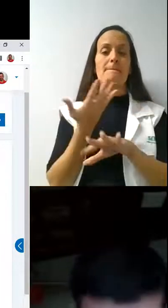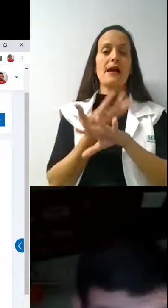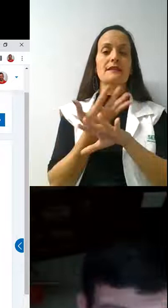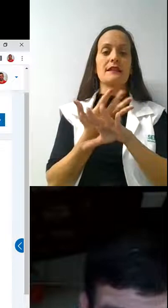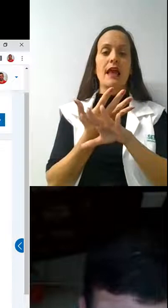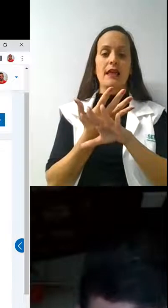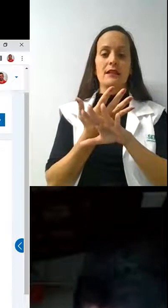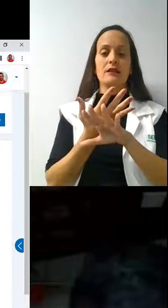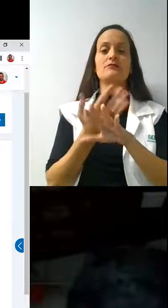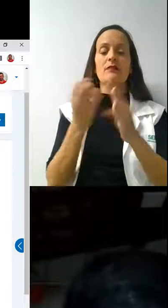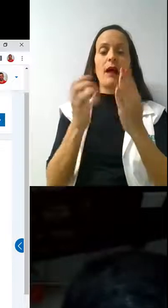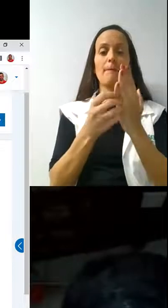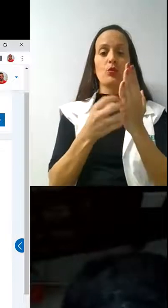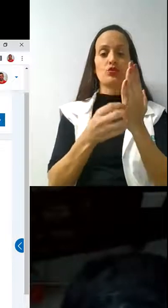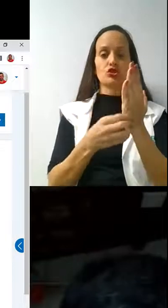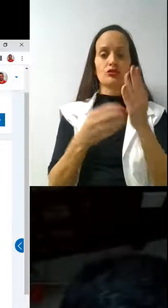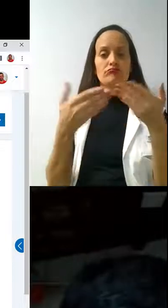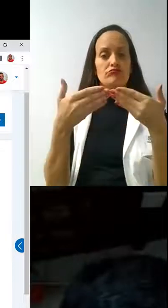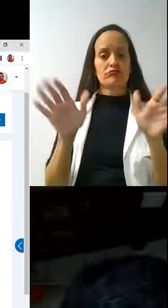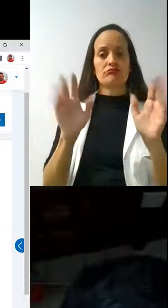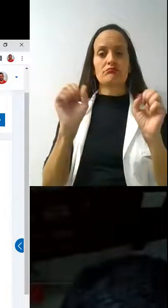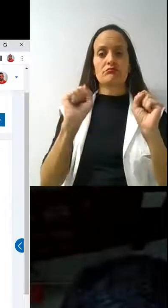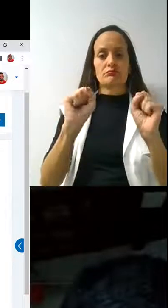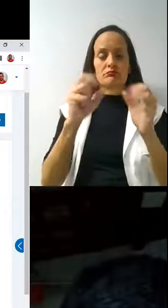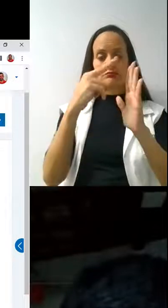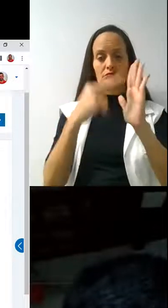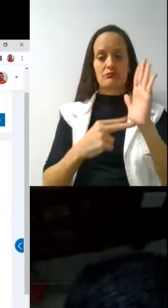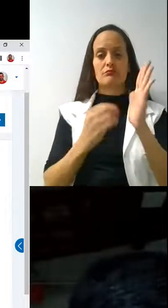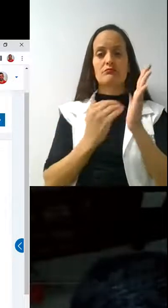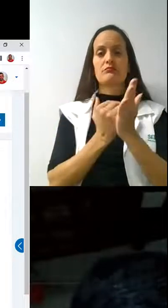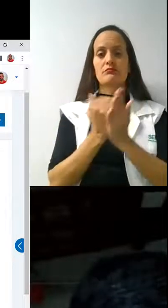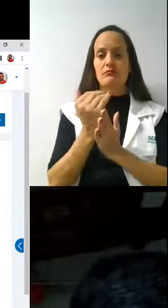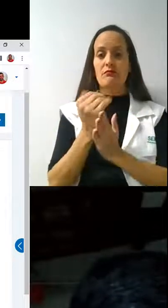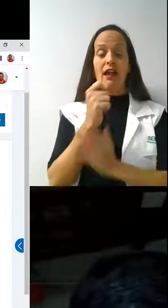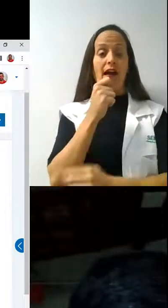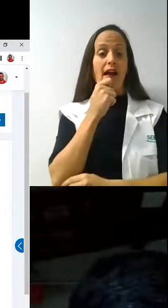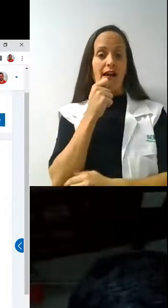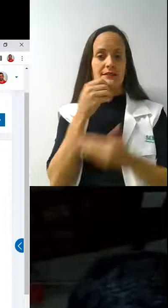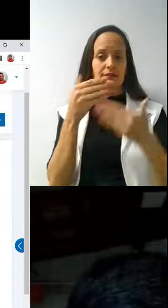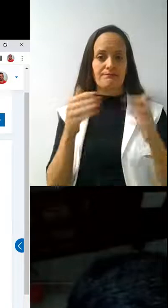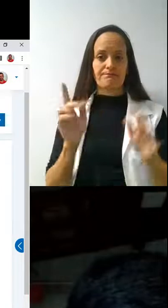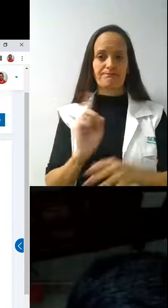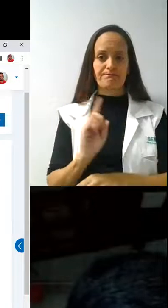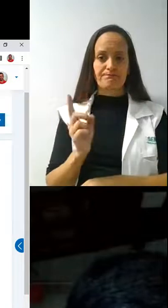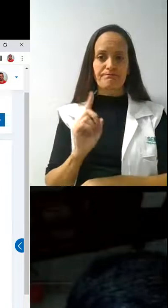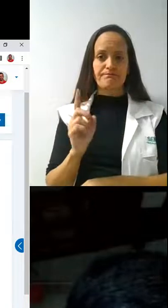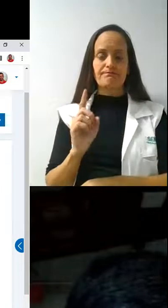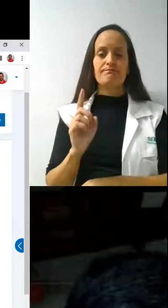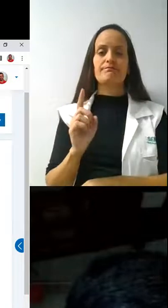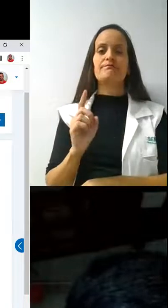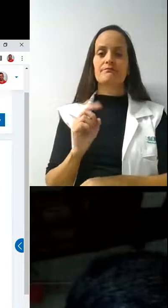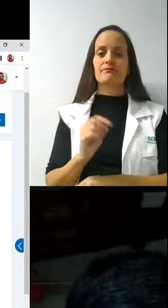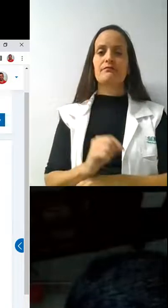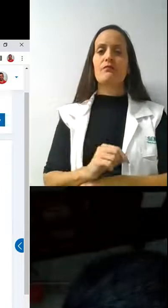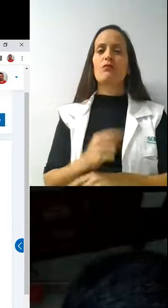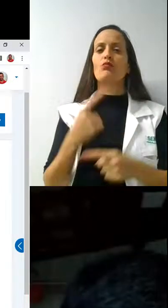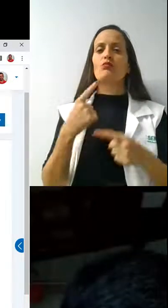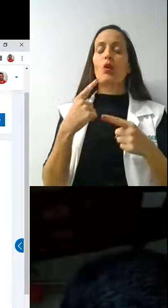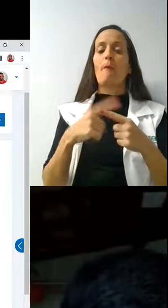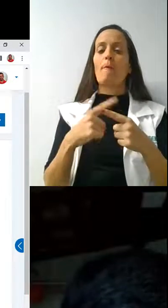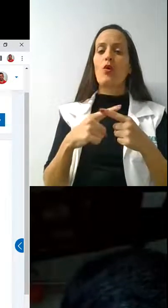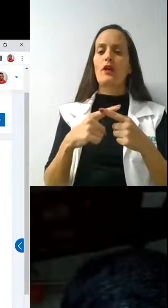curricular aqui, ó, de qualidade, saúde, segurança e meio ambiente. Até então não está disponível, né? Mas por que que eu decidi fazer as duas